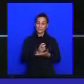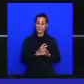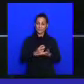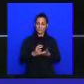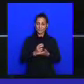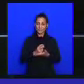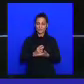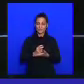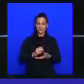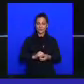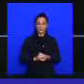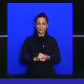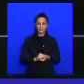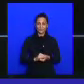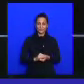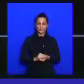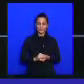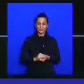Quina